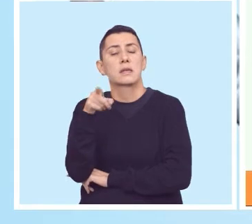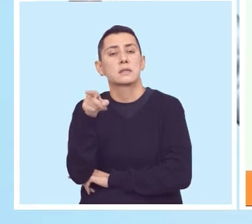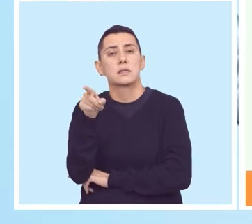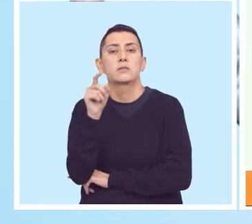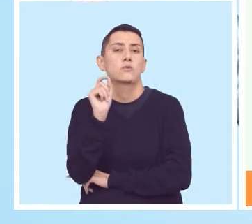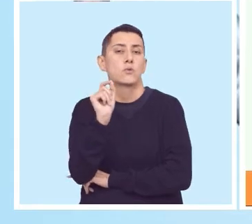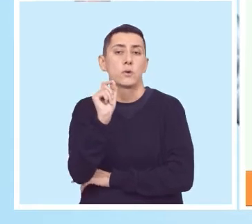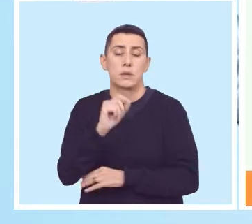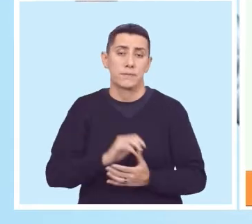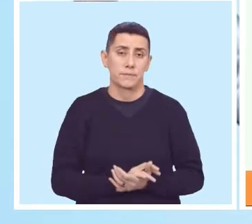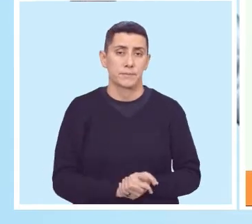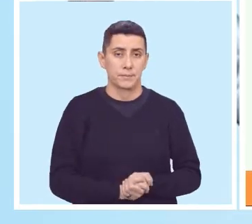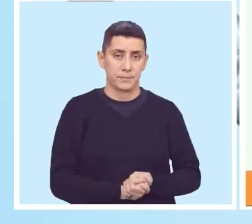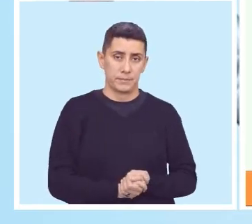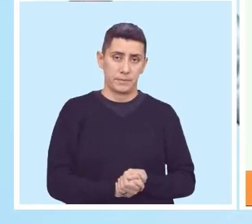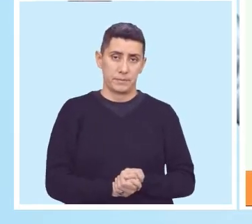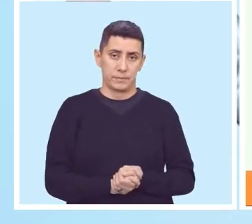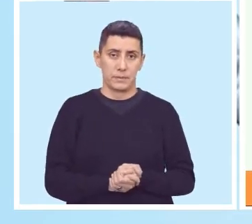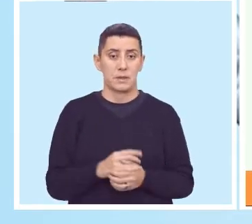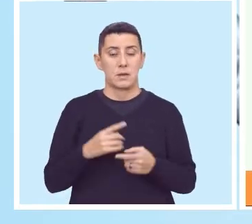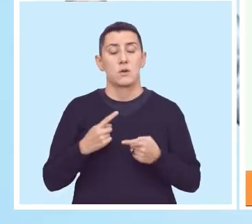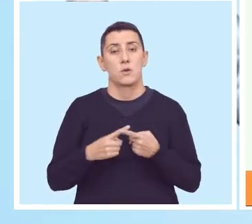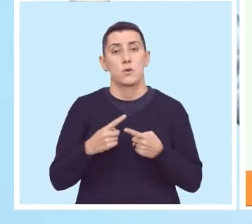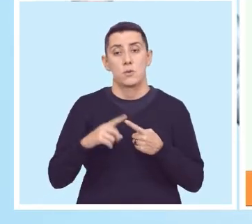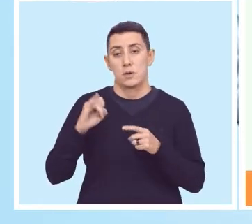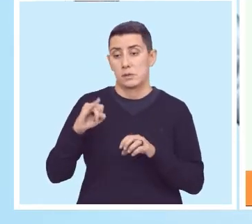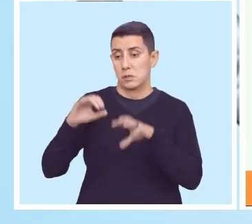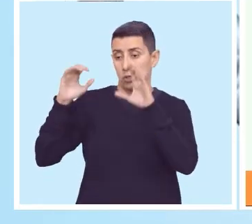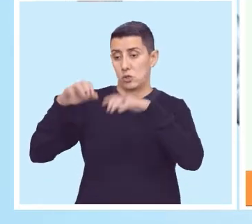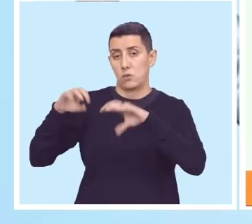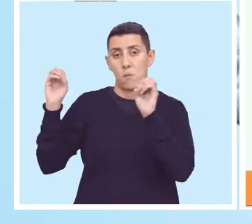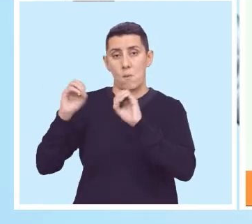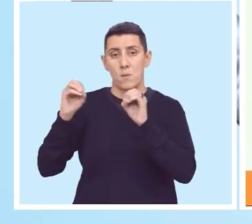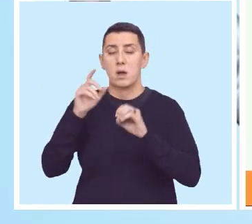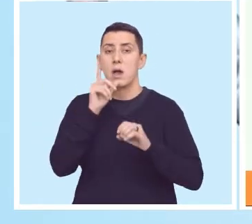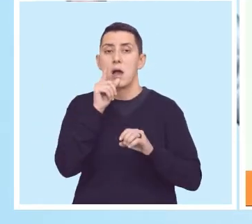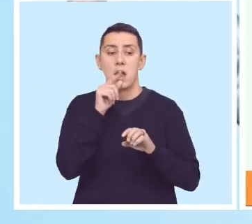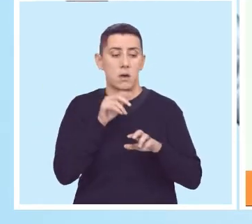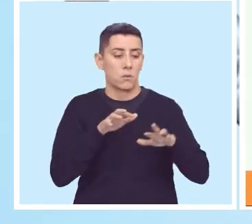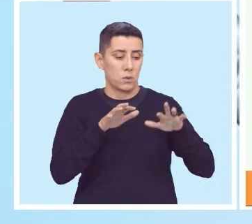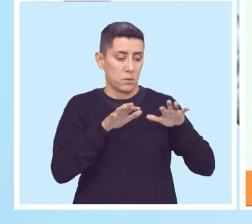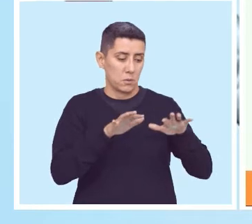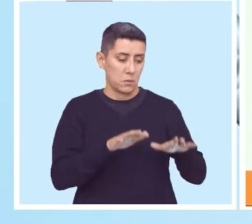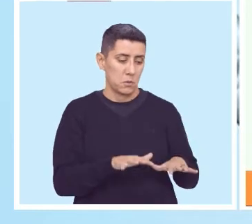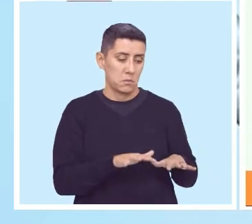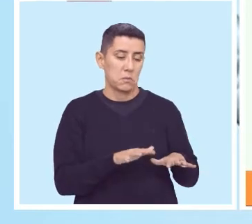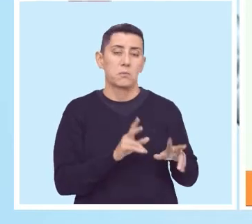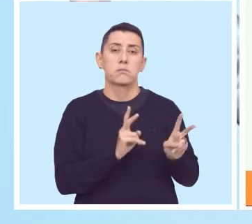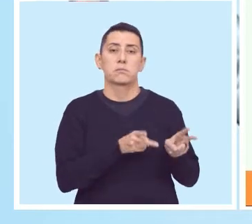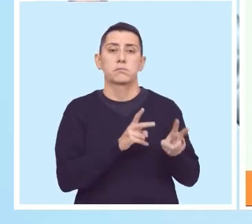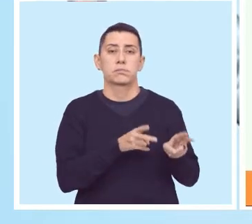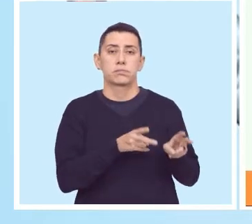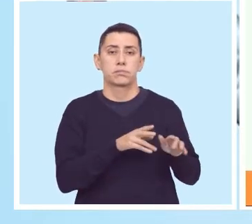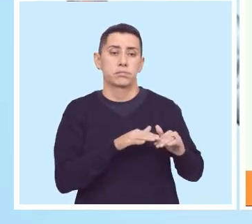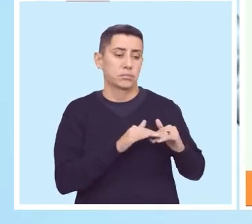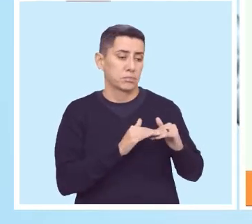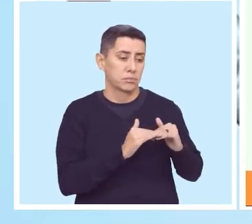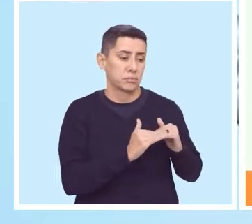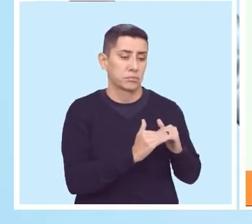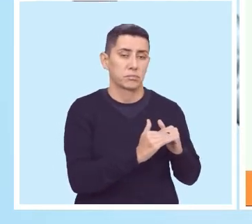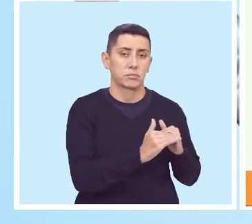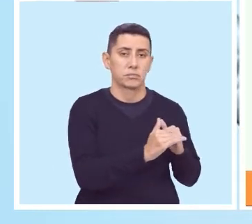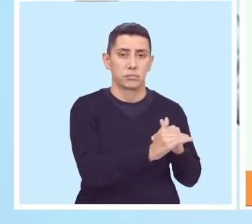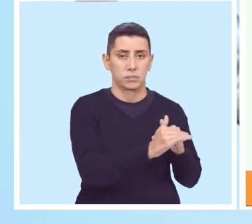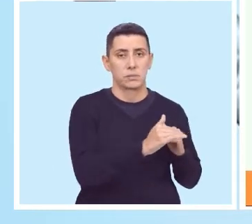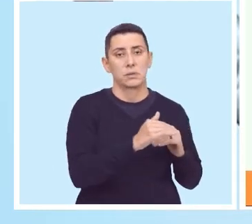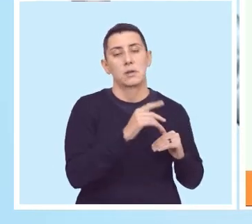Provavelmente, como não houve chuva, o Igarapé ele ficou ali meio estável, né? Apesar de que o Igarapé ele